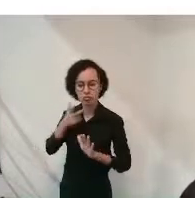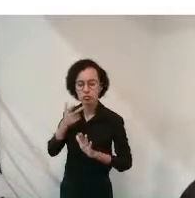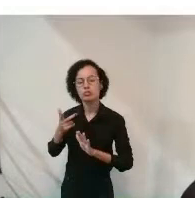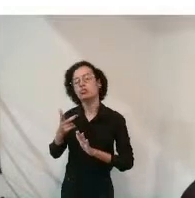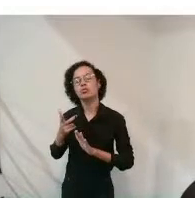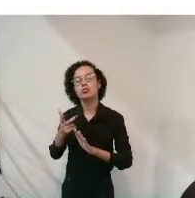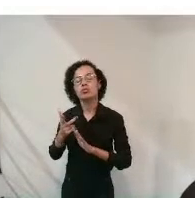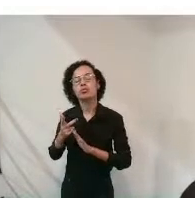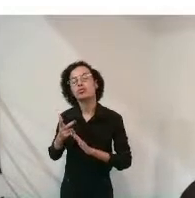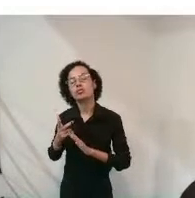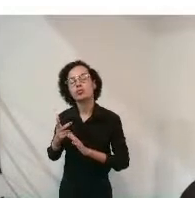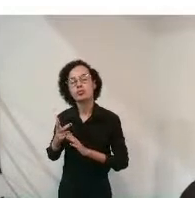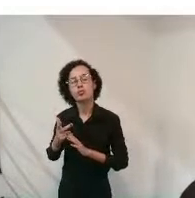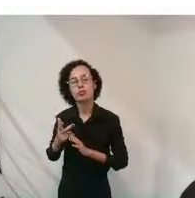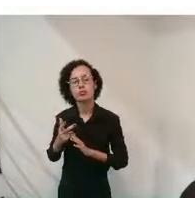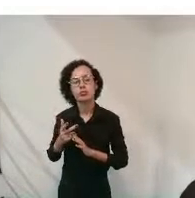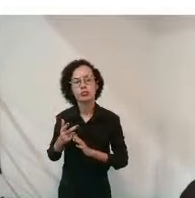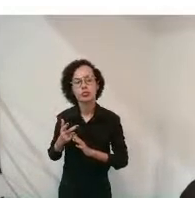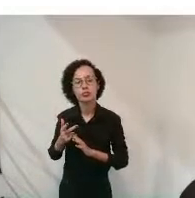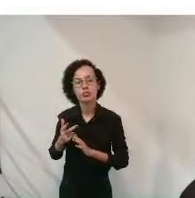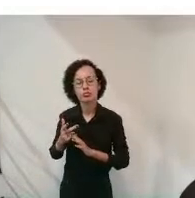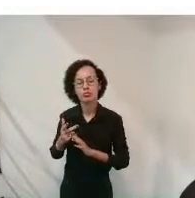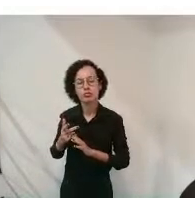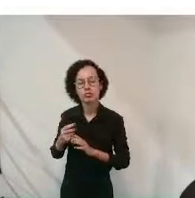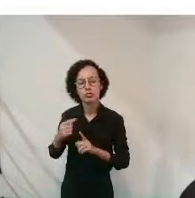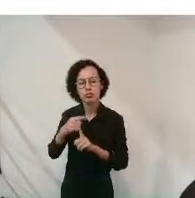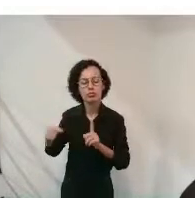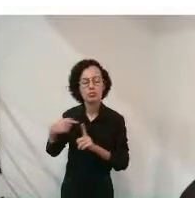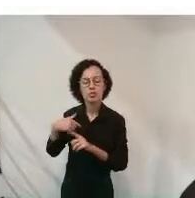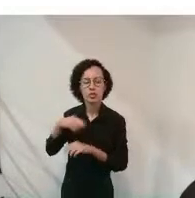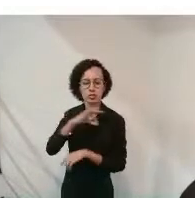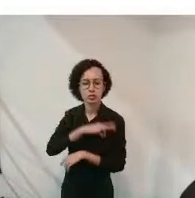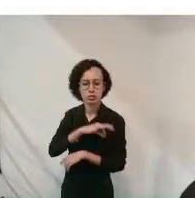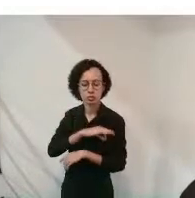orgânica da assistência social diz que ganha até meio salário mínimo.